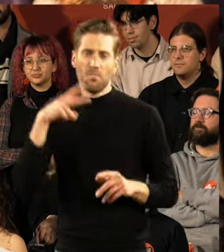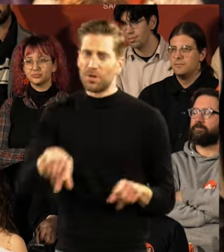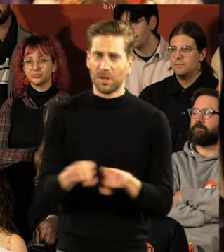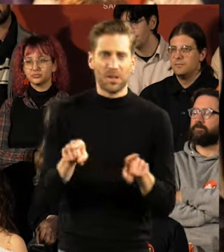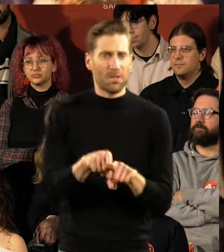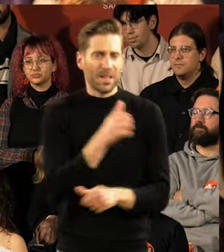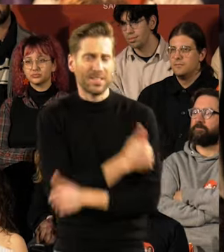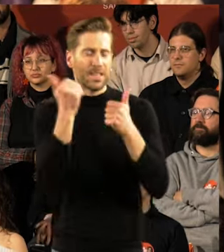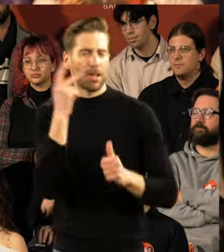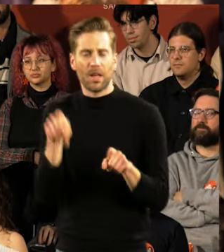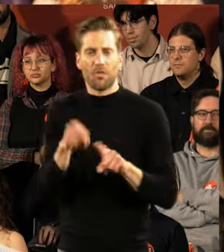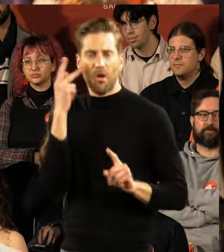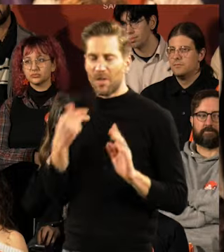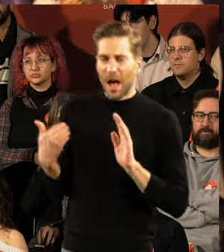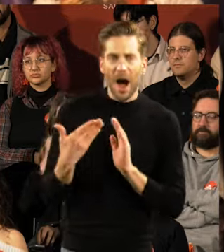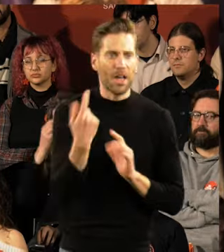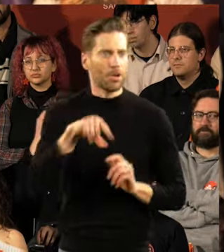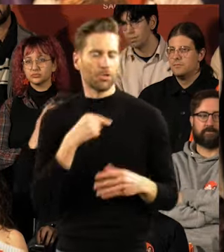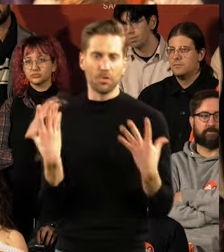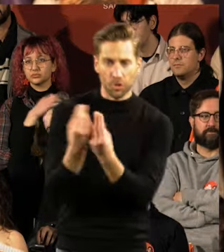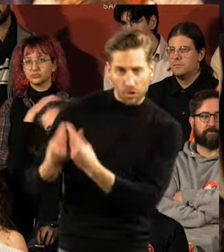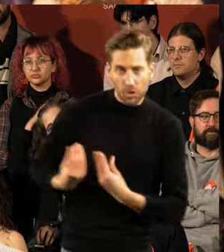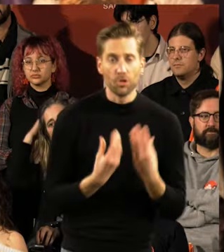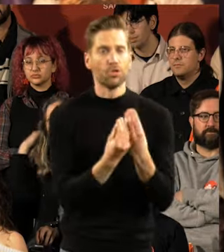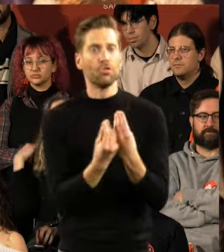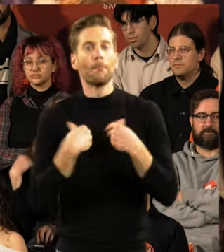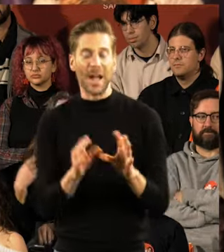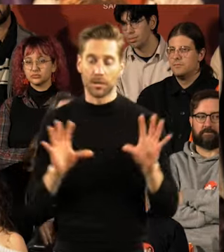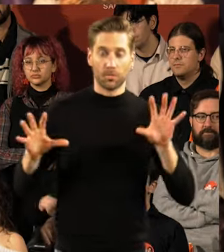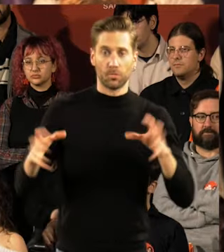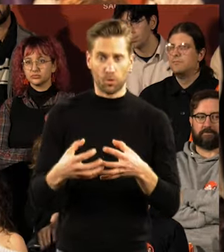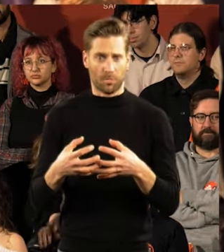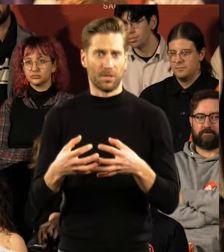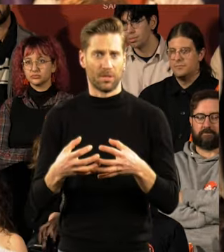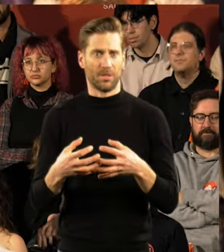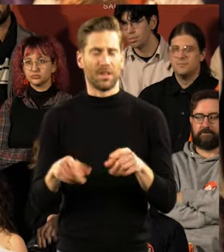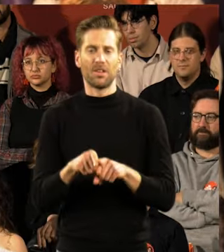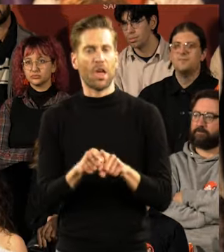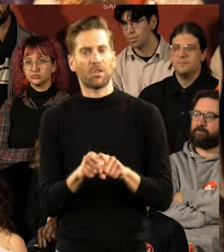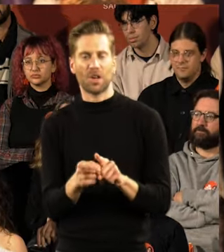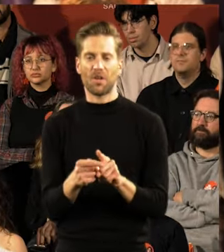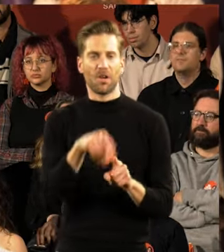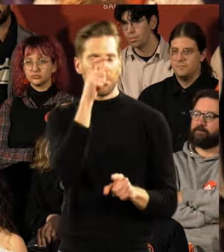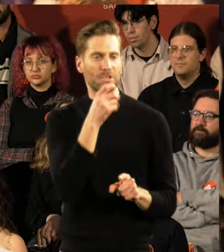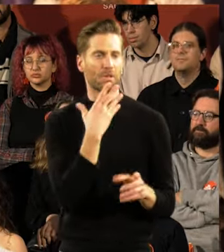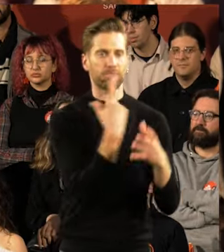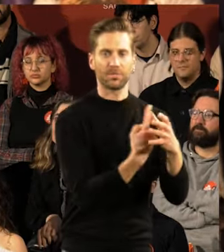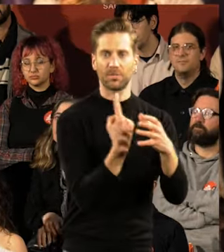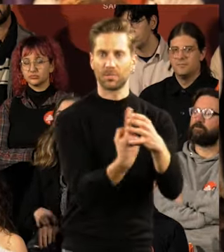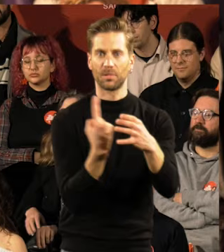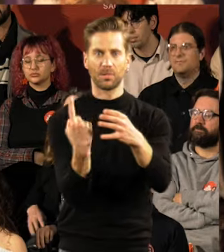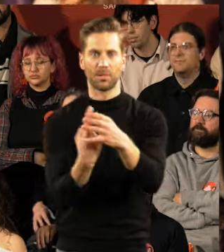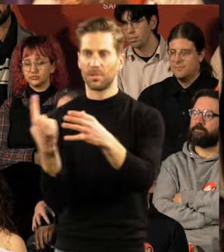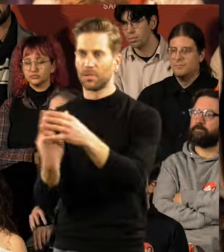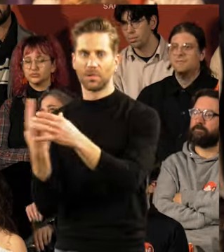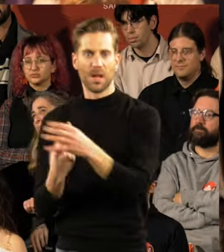vida, onde podemos viver juntas, mas juntas em comunidade e não como somatório de solidões